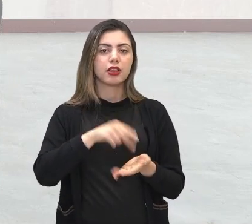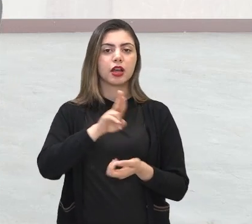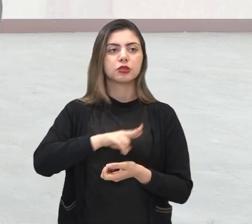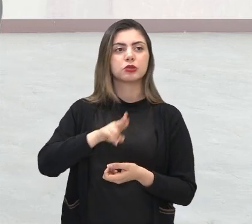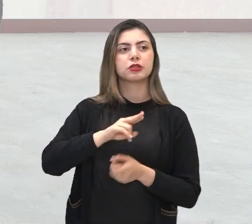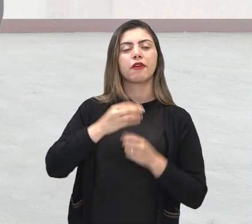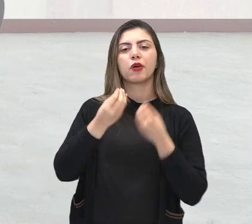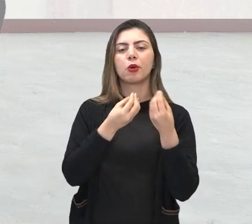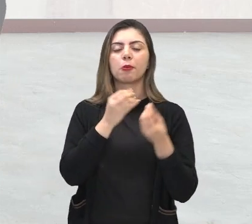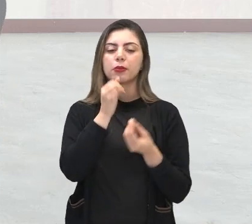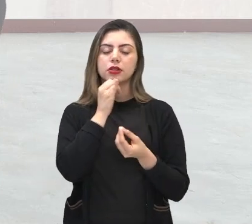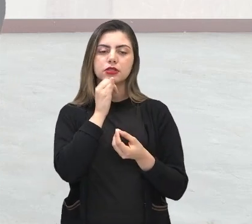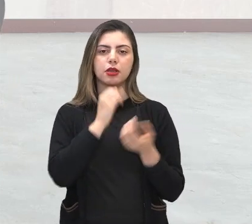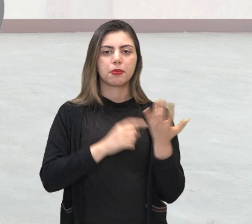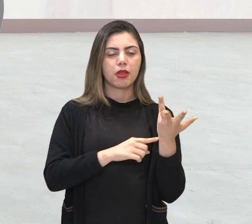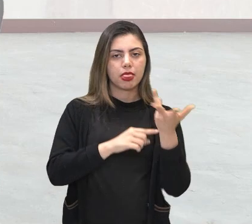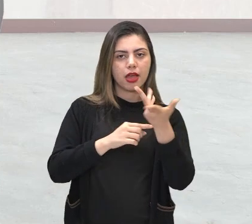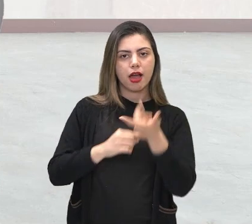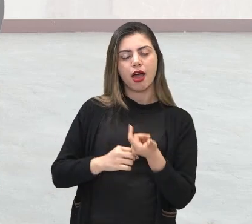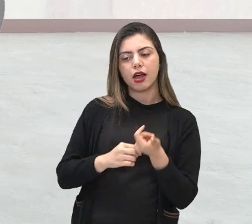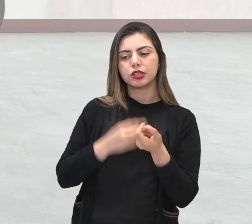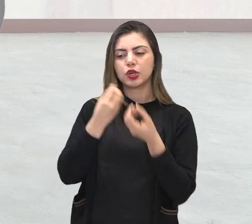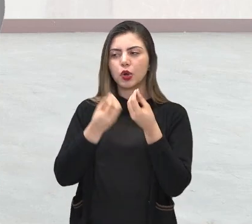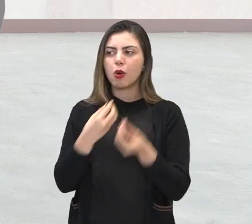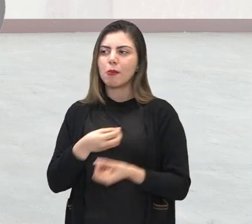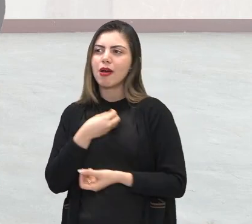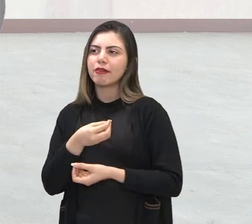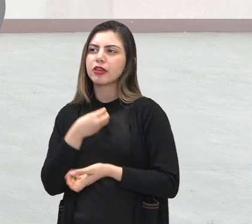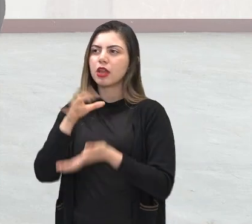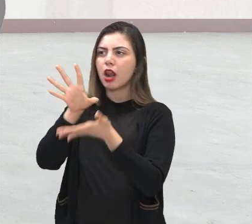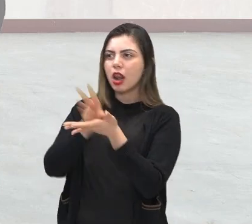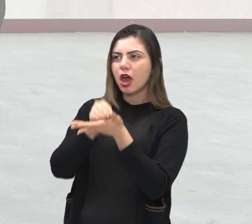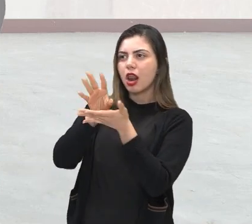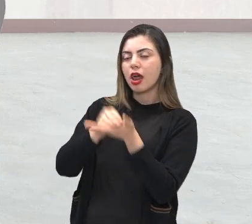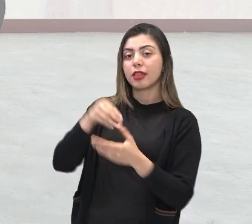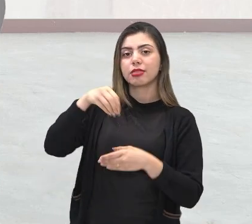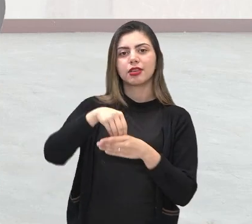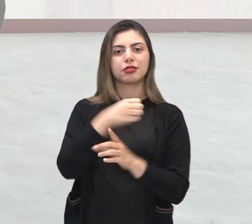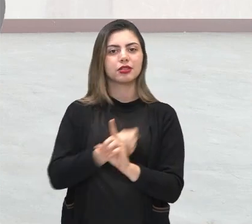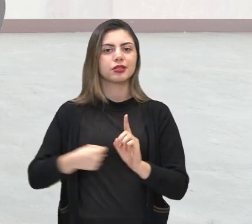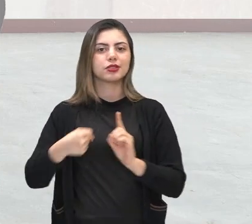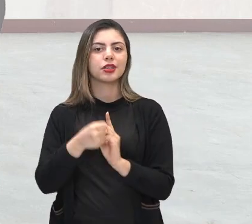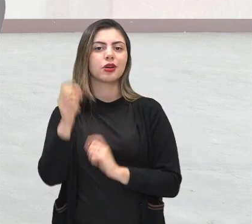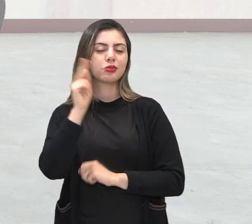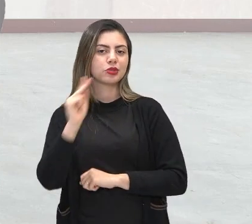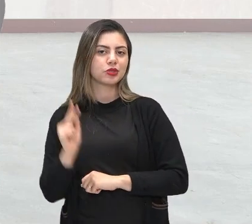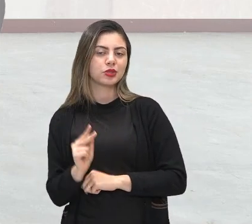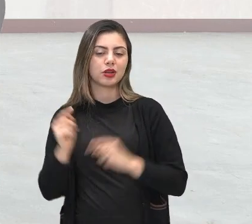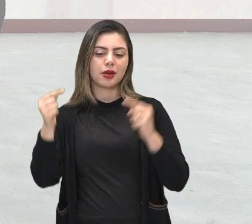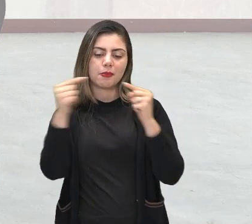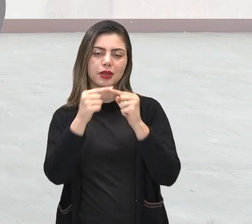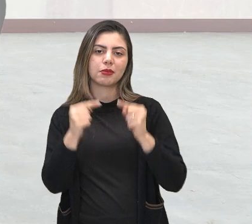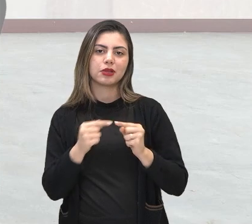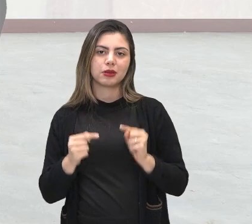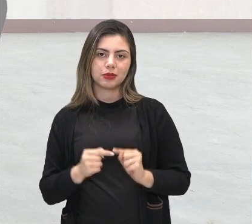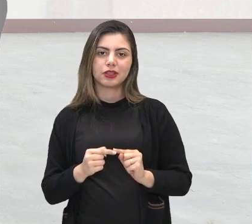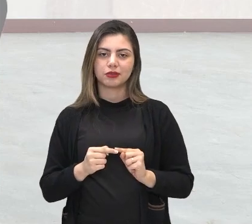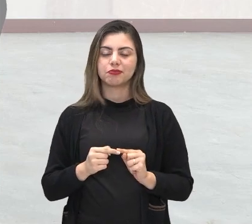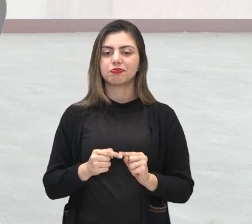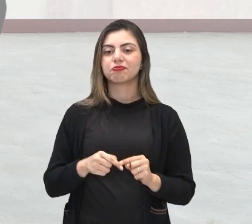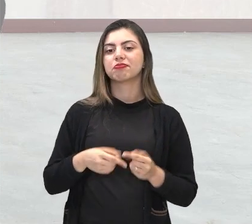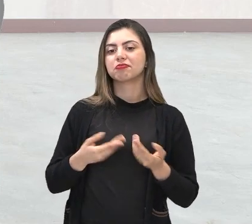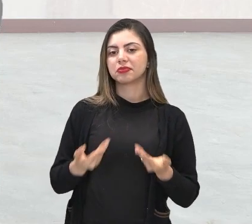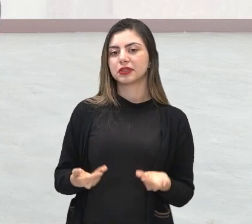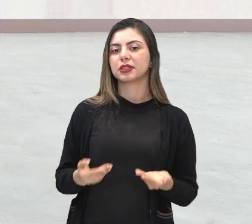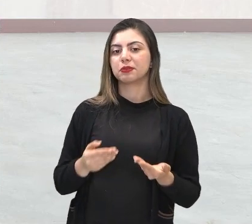na arte a vida em pleno aspecto social histórico com foco na realidade a gente já